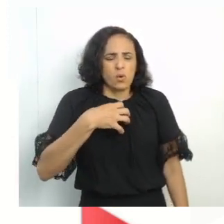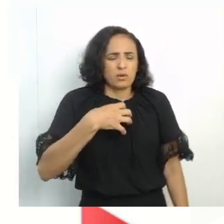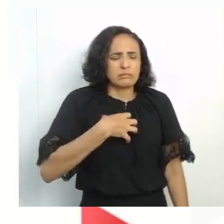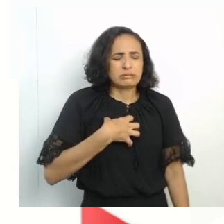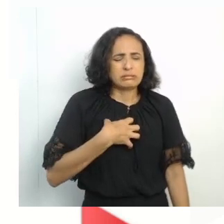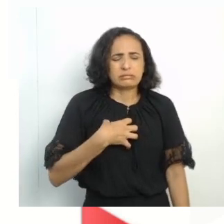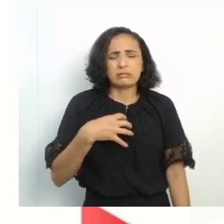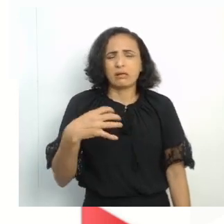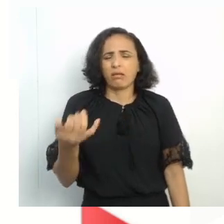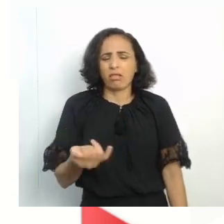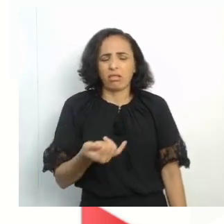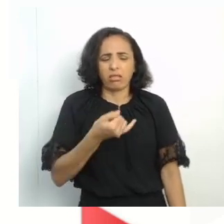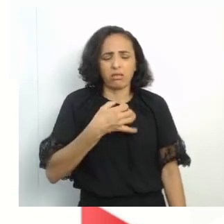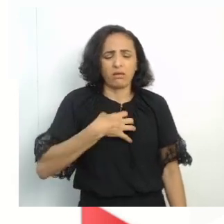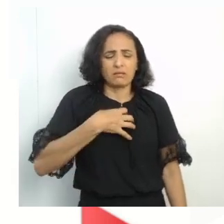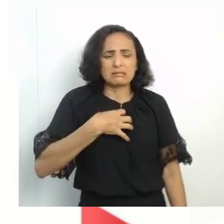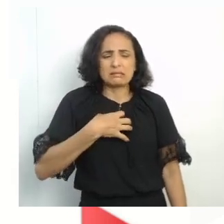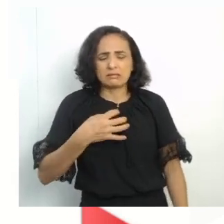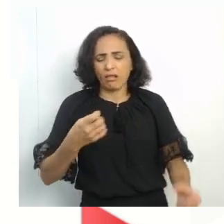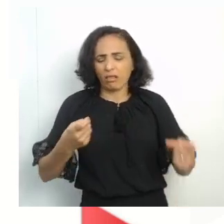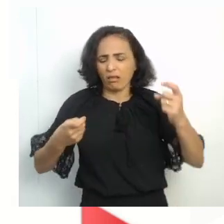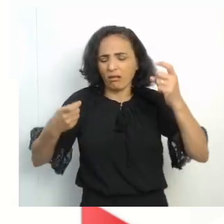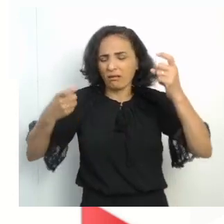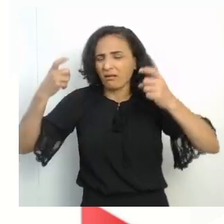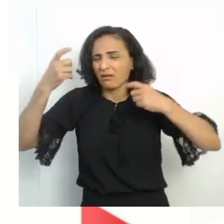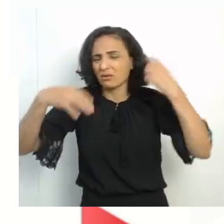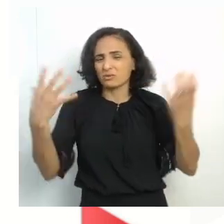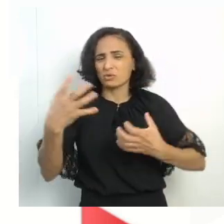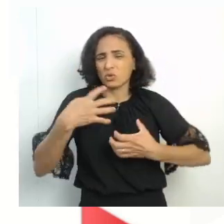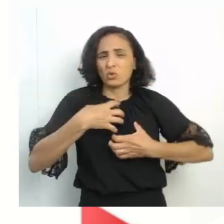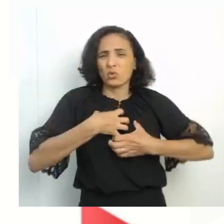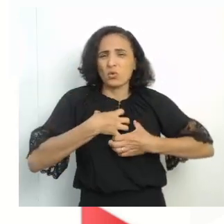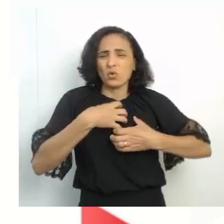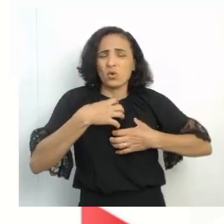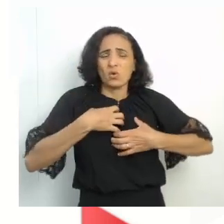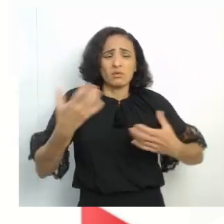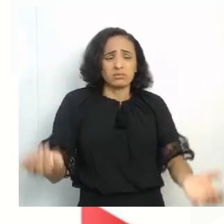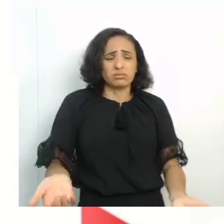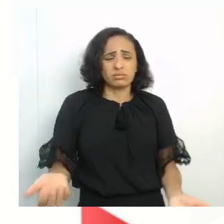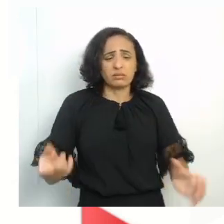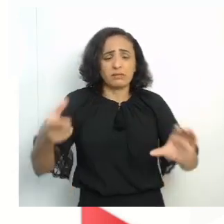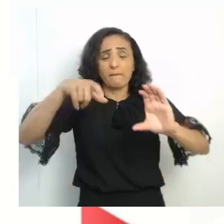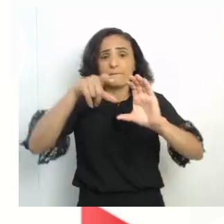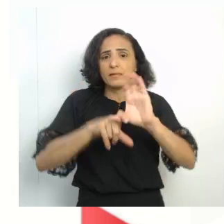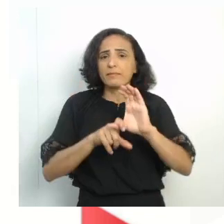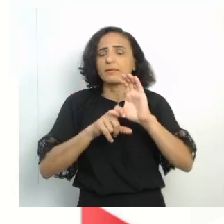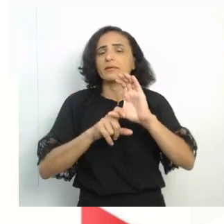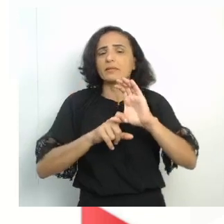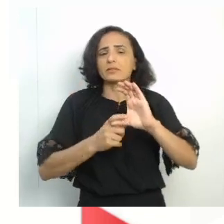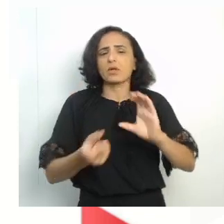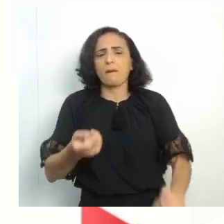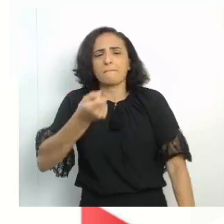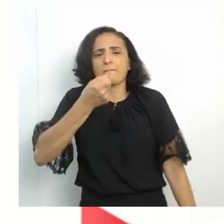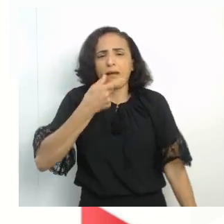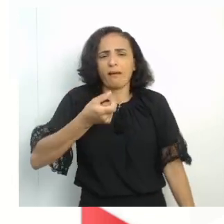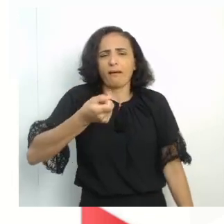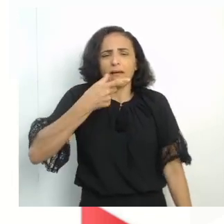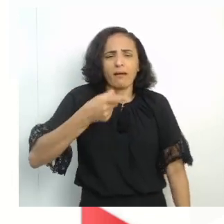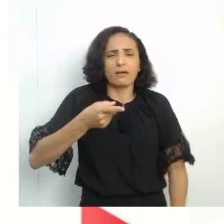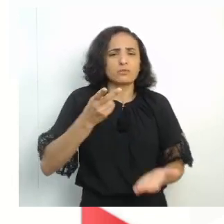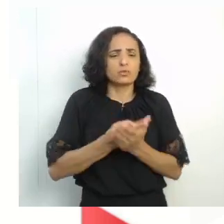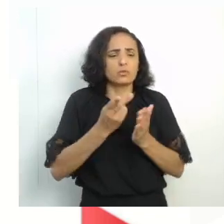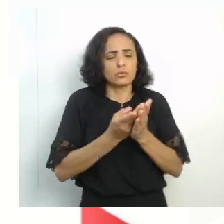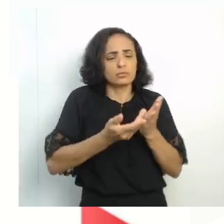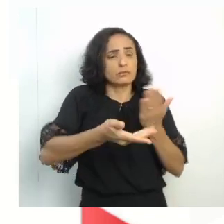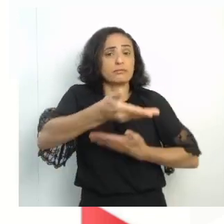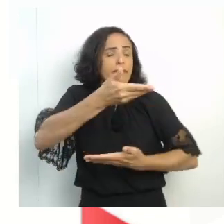abstinência, tolerância, fissura, dependência, tudo isso em relação